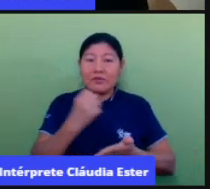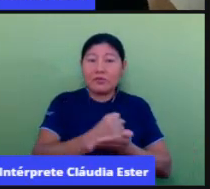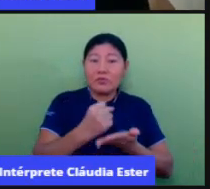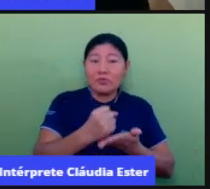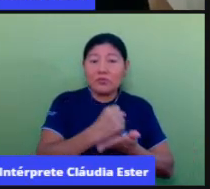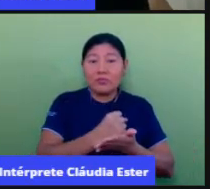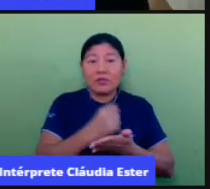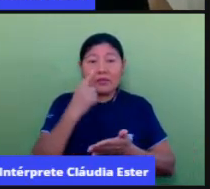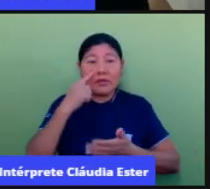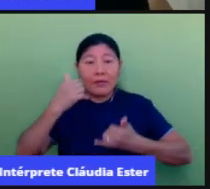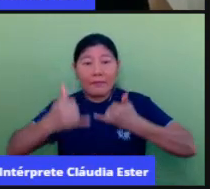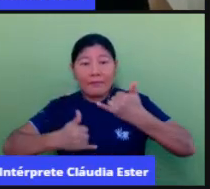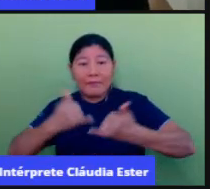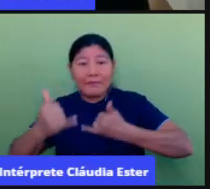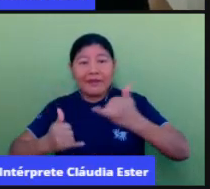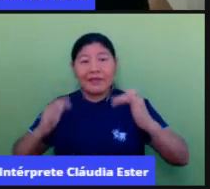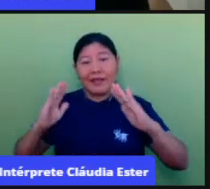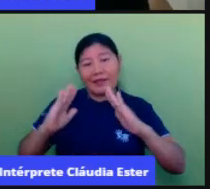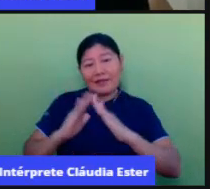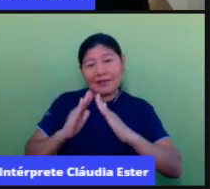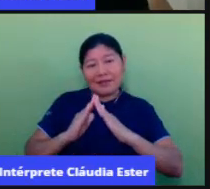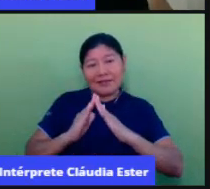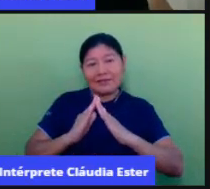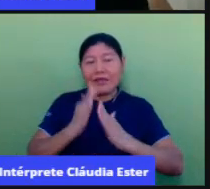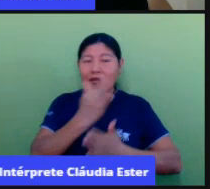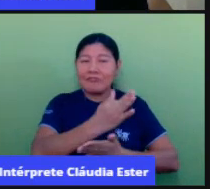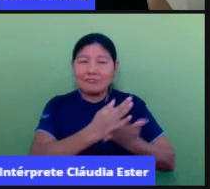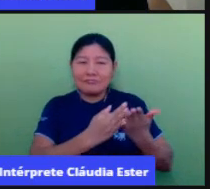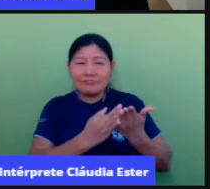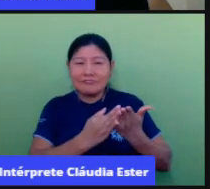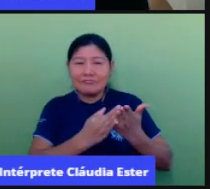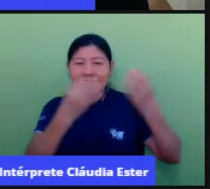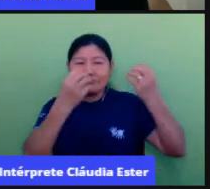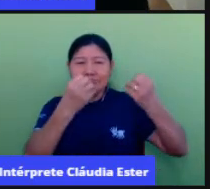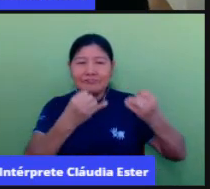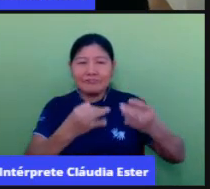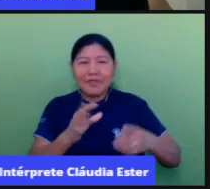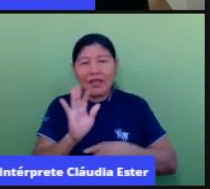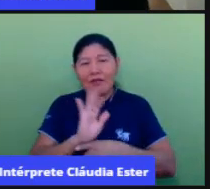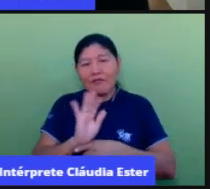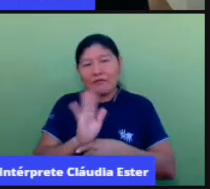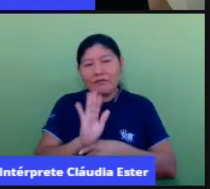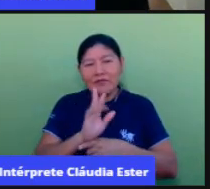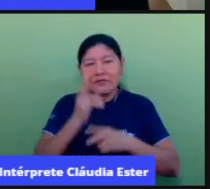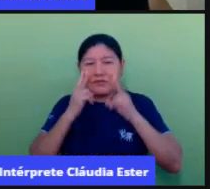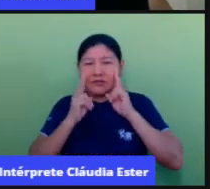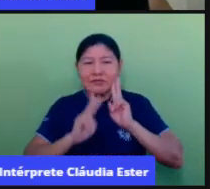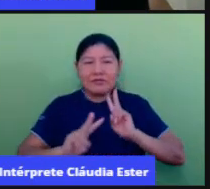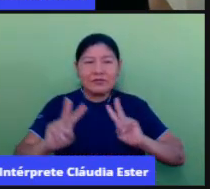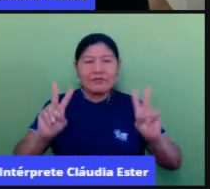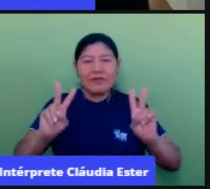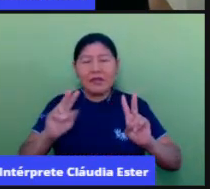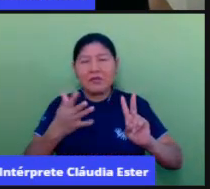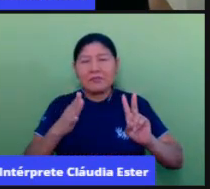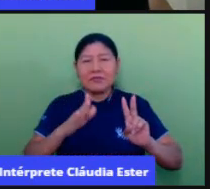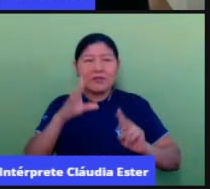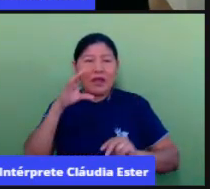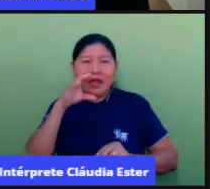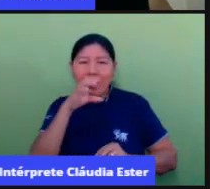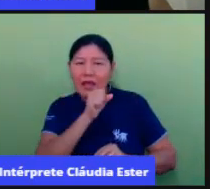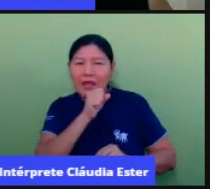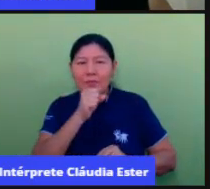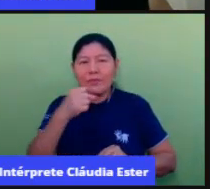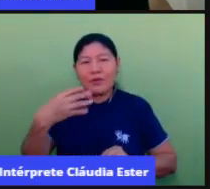Território do Brincar. Ele é um vídeo bem gostoso, deve ter uns 35, não tem 40 minutos, e ele vai nos